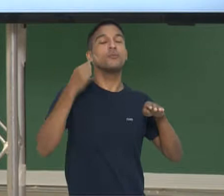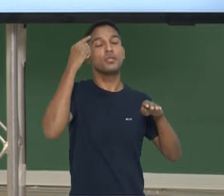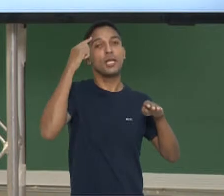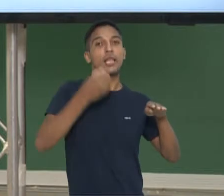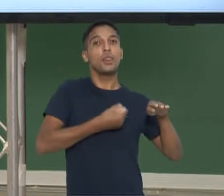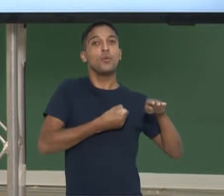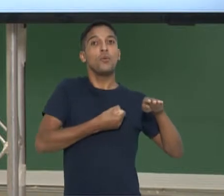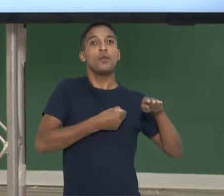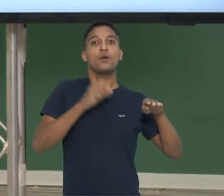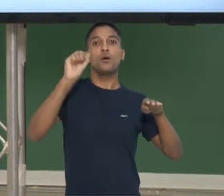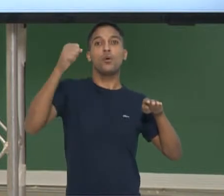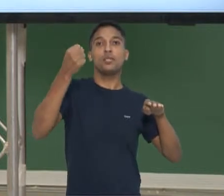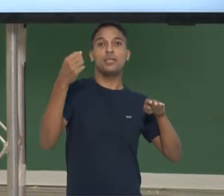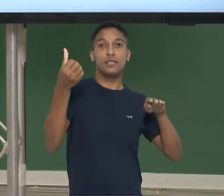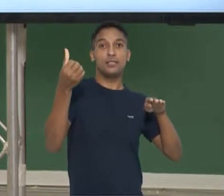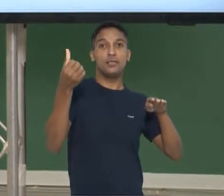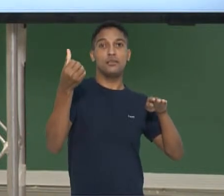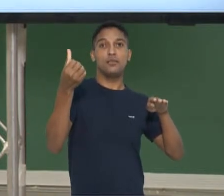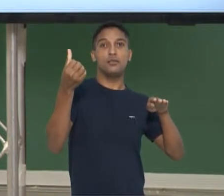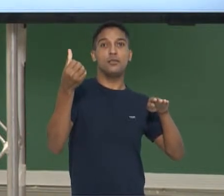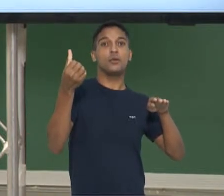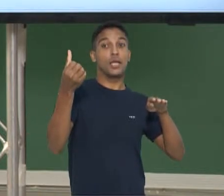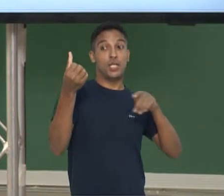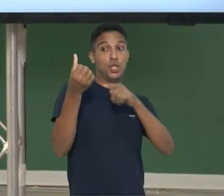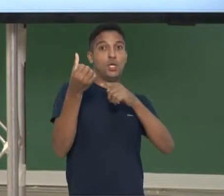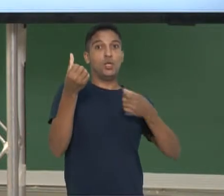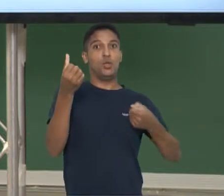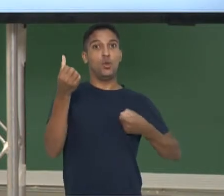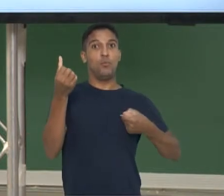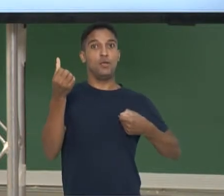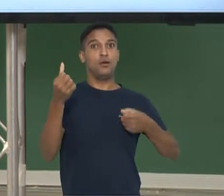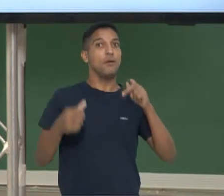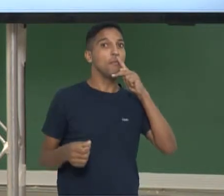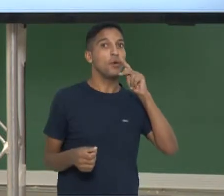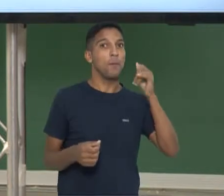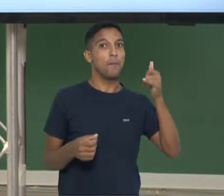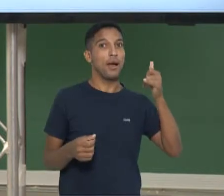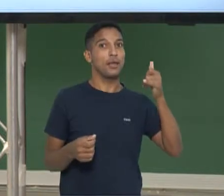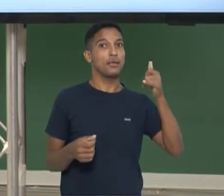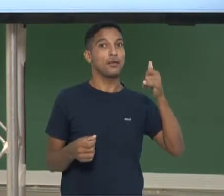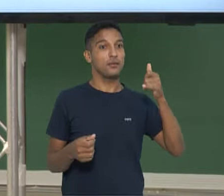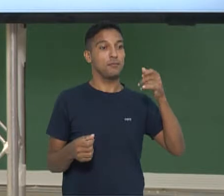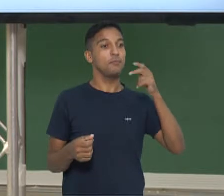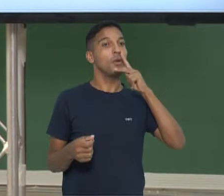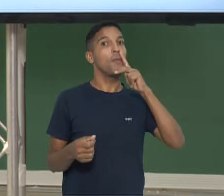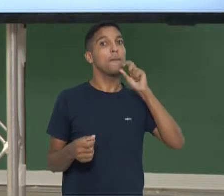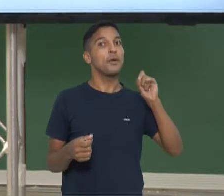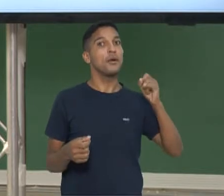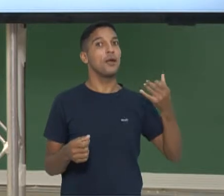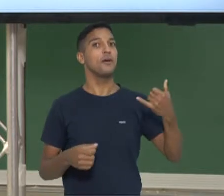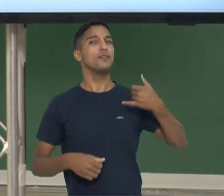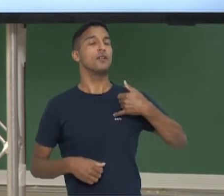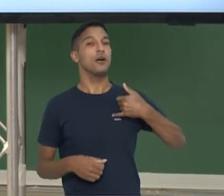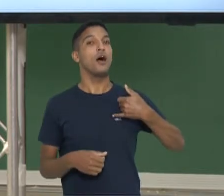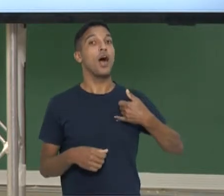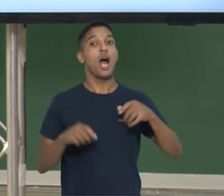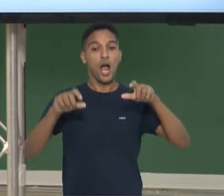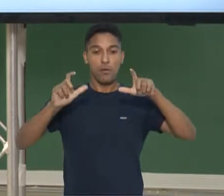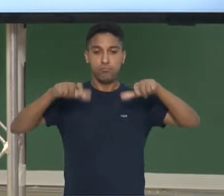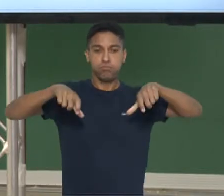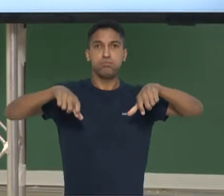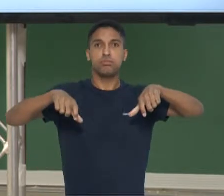Porque o pai dele falou que aquele sim foi um mundial. Então ele ligou o ano, 86, ao mundial,